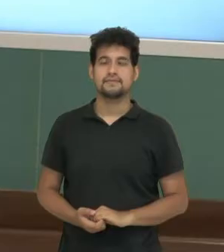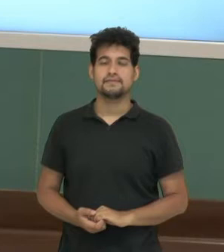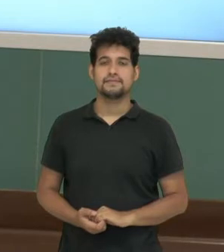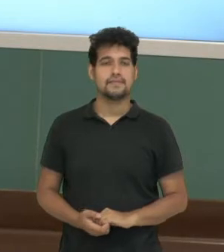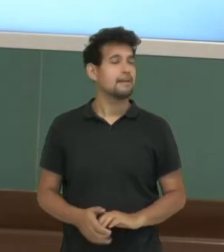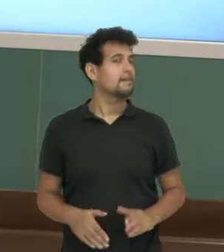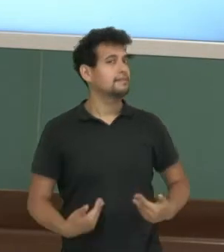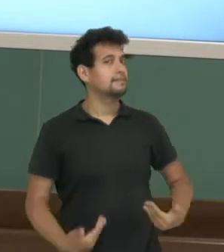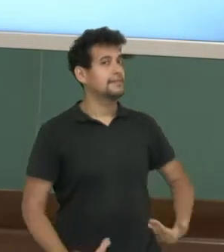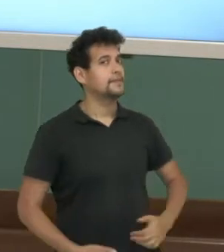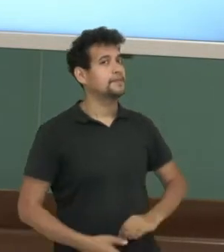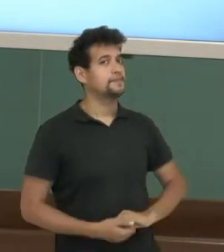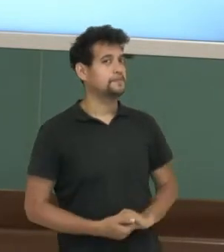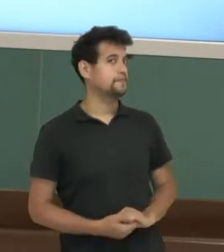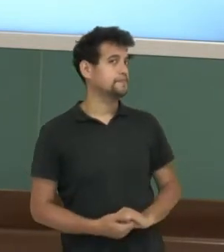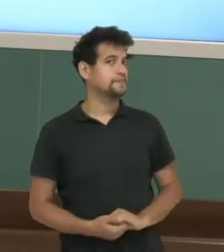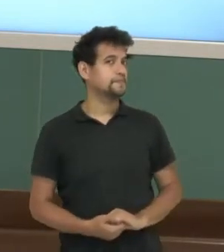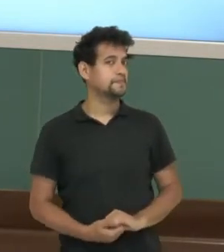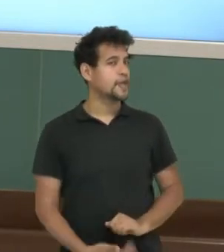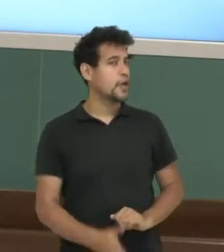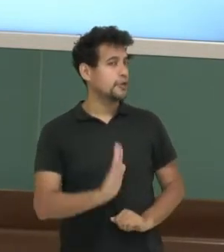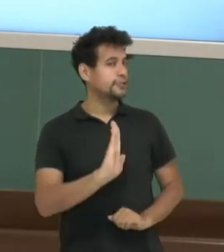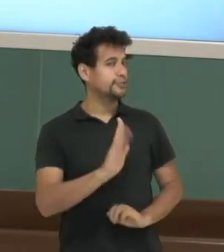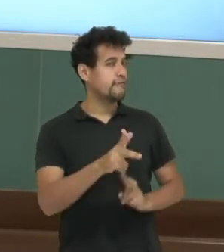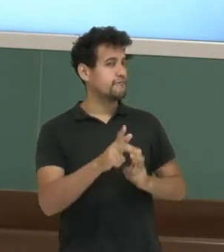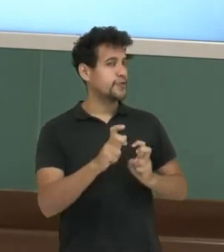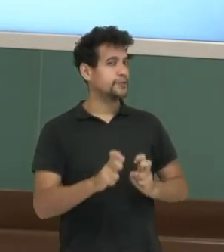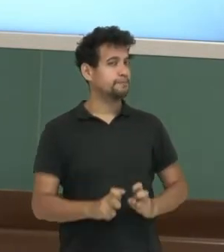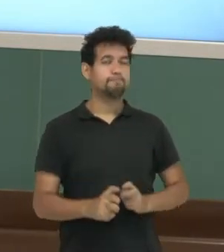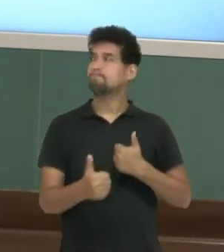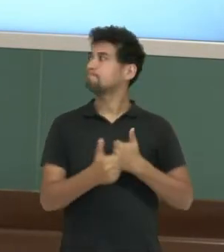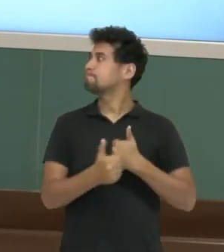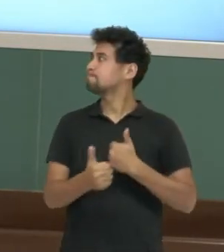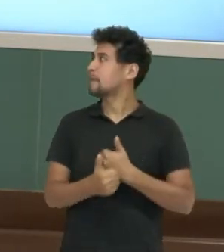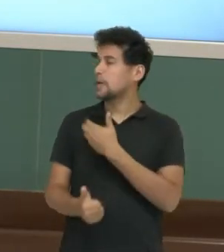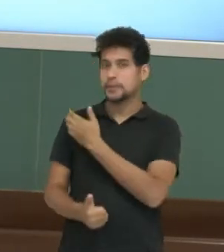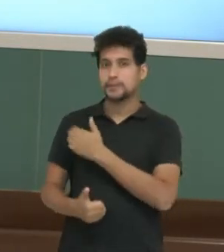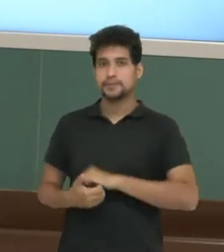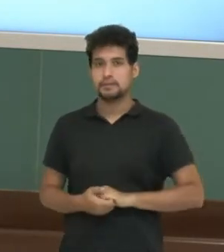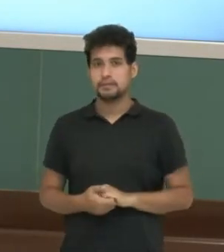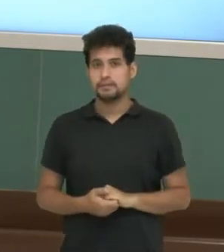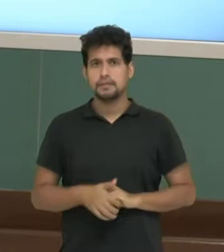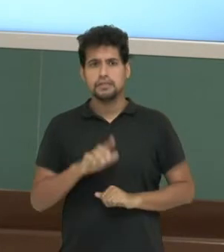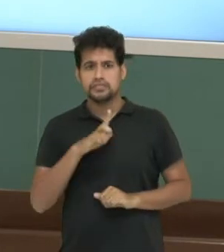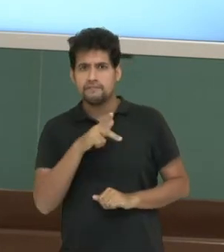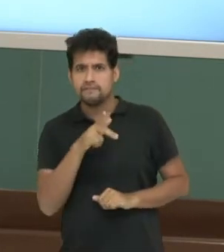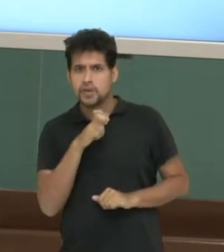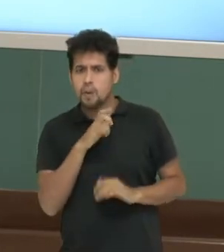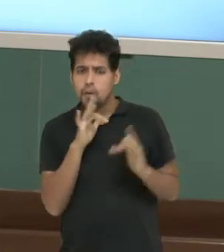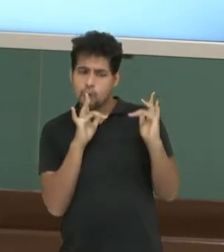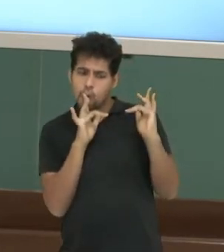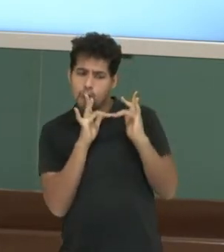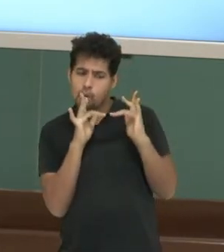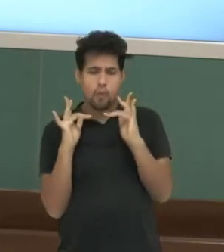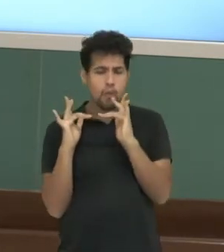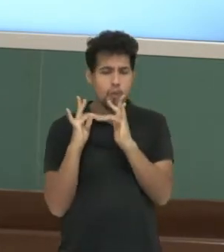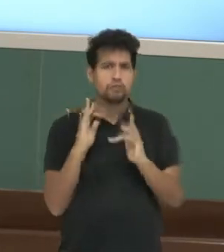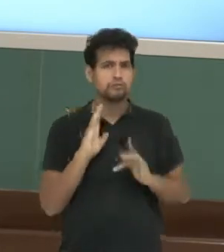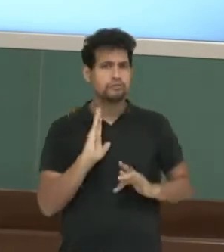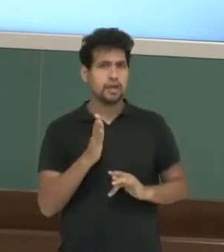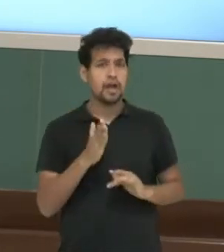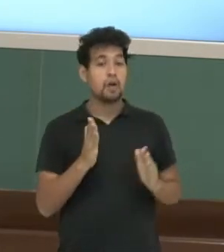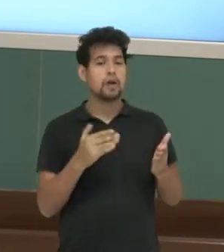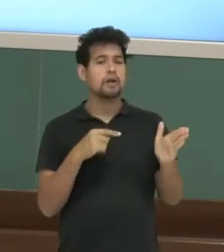E aí, minha gente, já viu o morcego aí de pertinho? Já teve aí tete a tete com ele? Aí eu perguntei